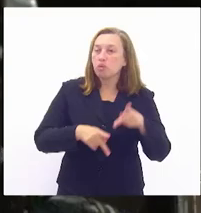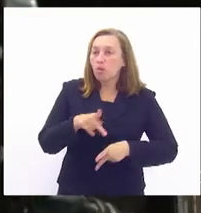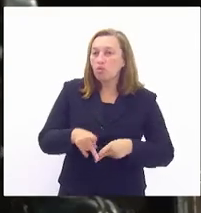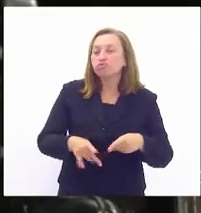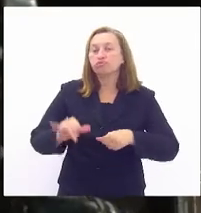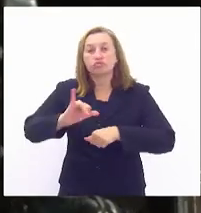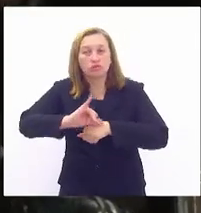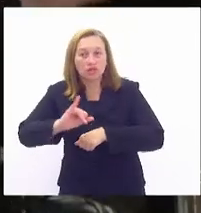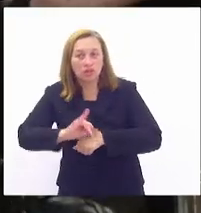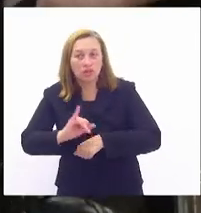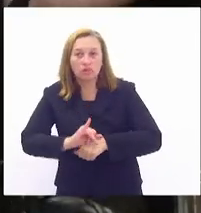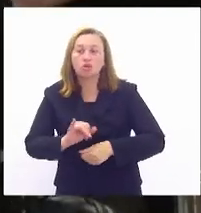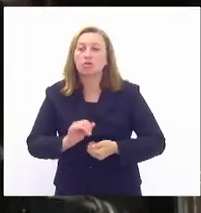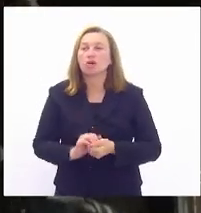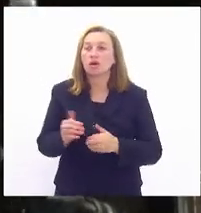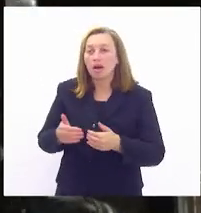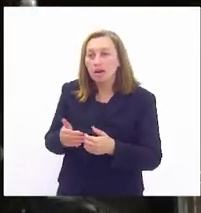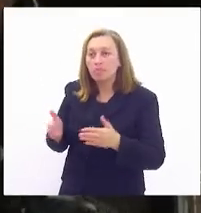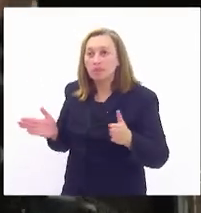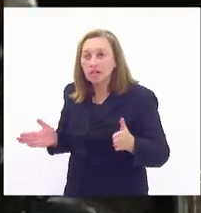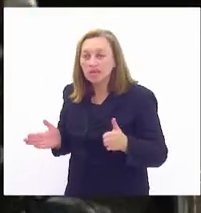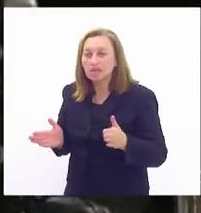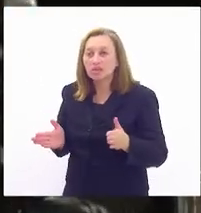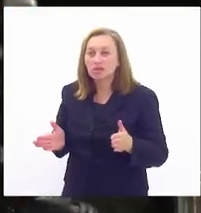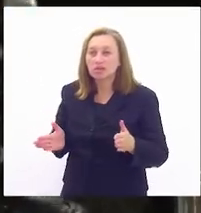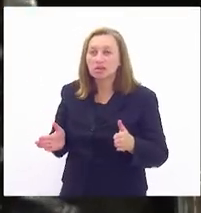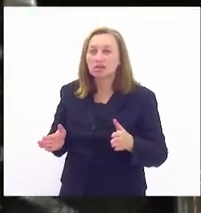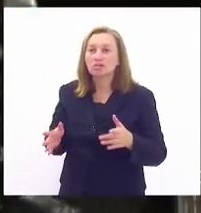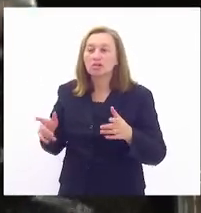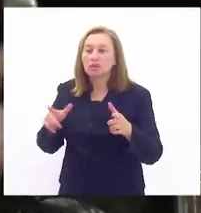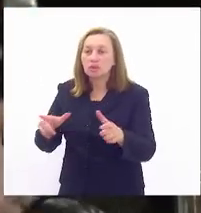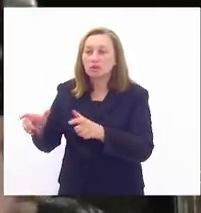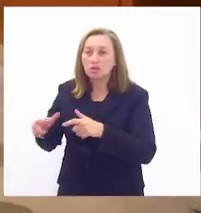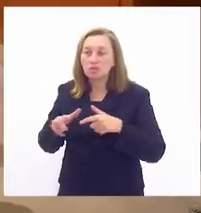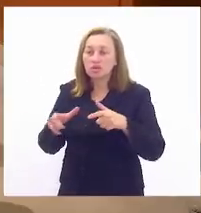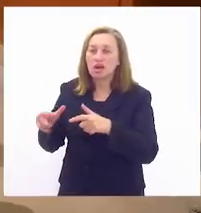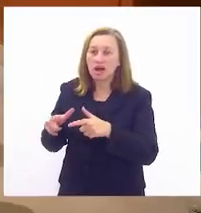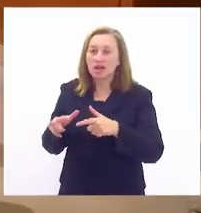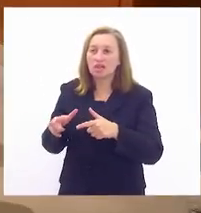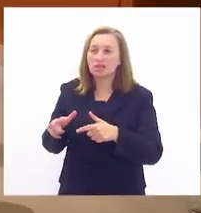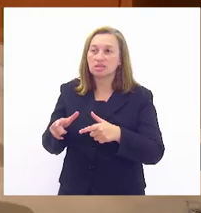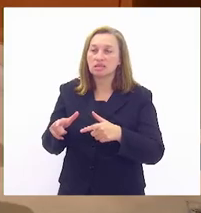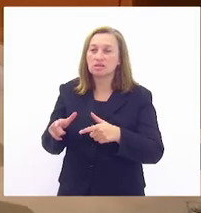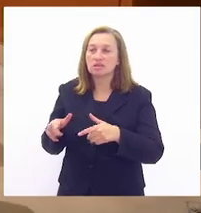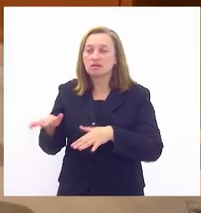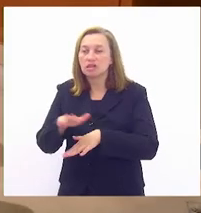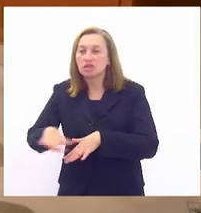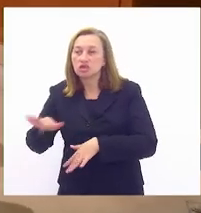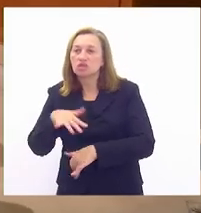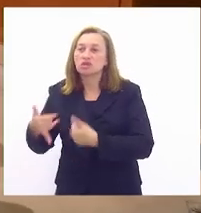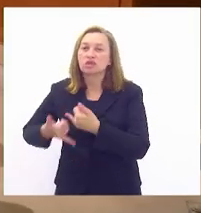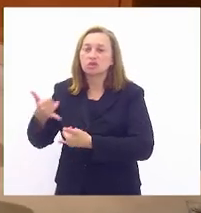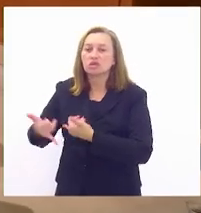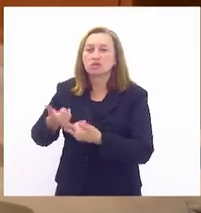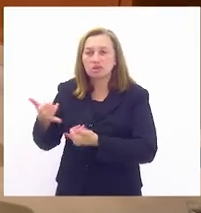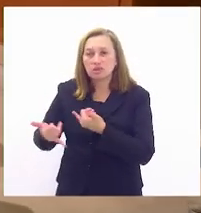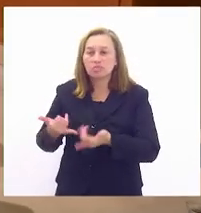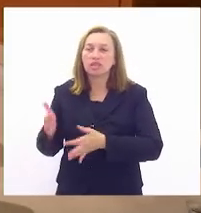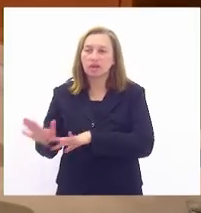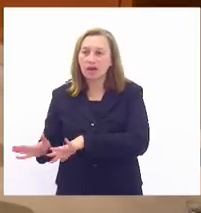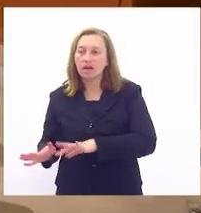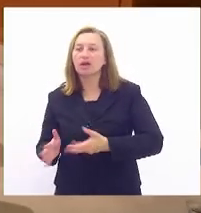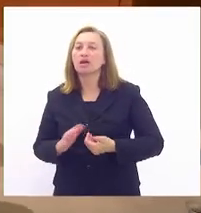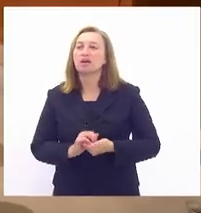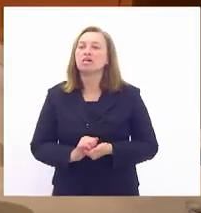Redonda, abertura de espaços públicos que foi fechado no aero, abertura do campo, essa aqui é mais grupos que